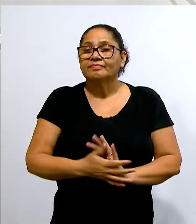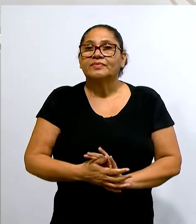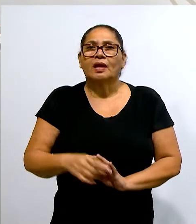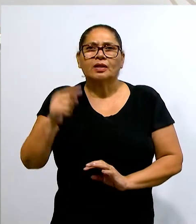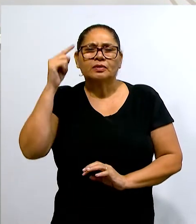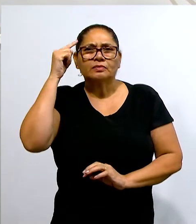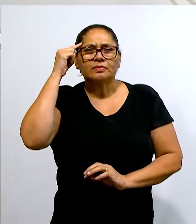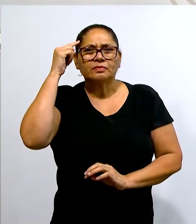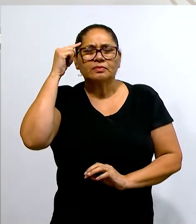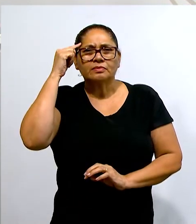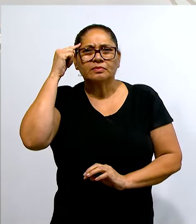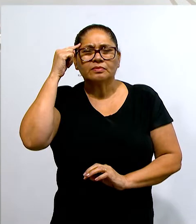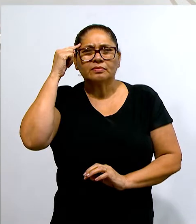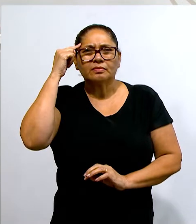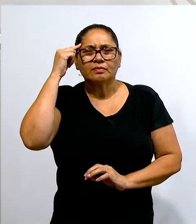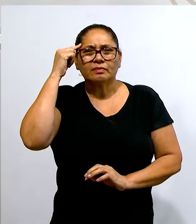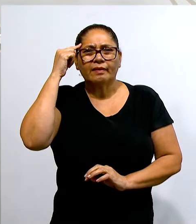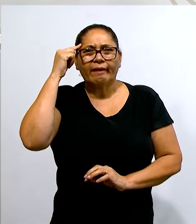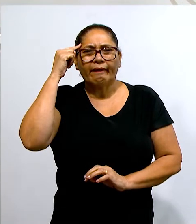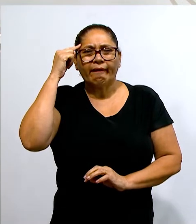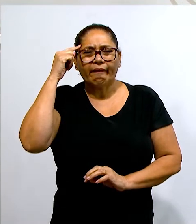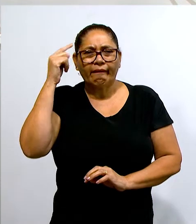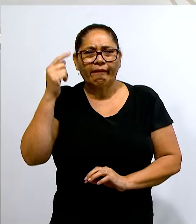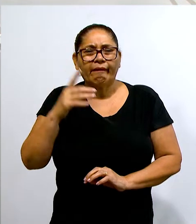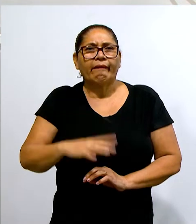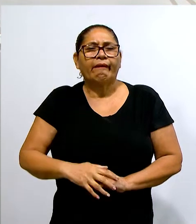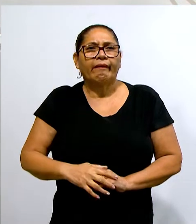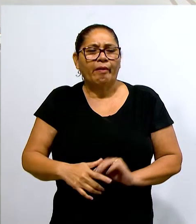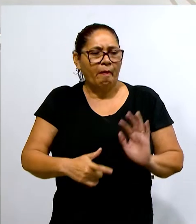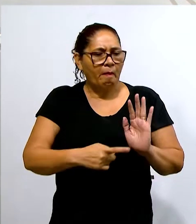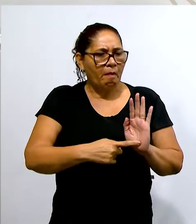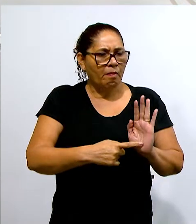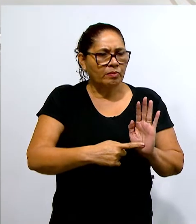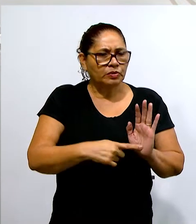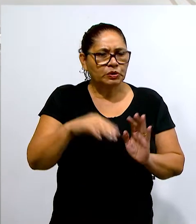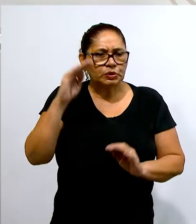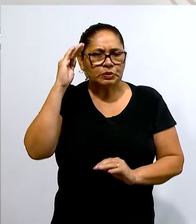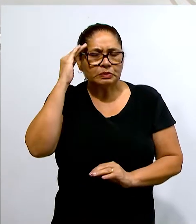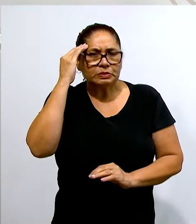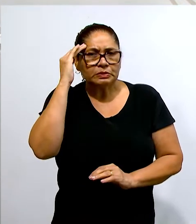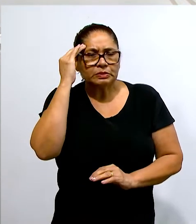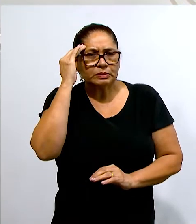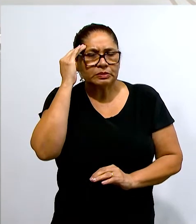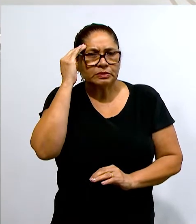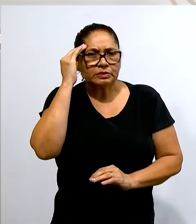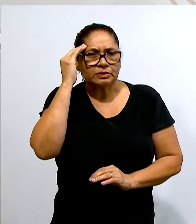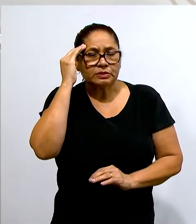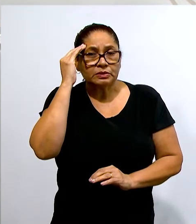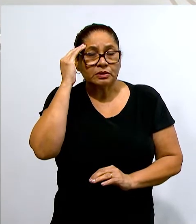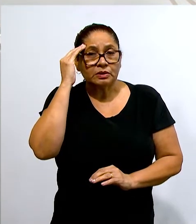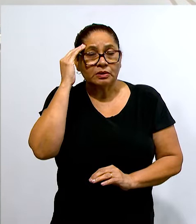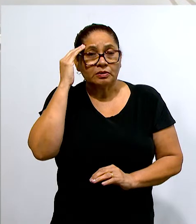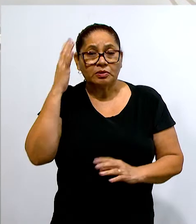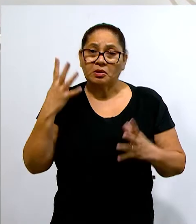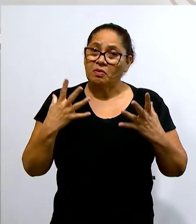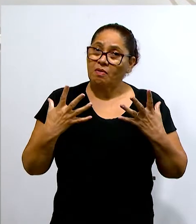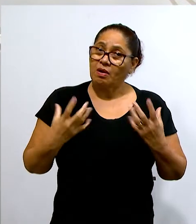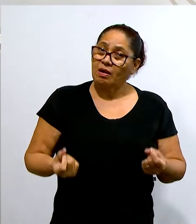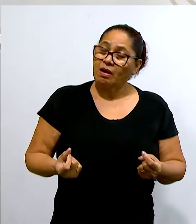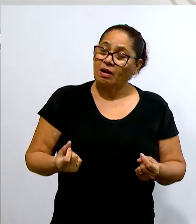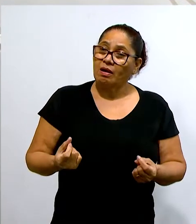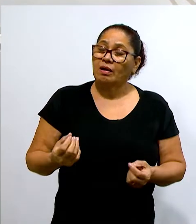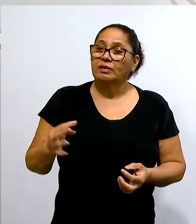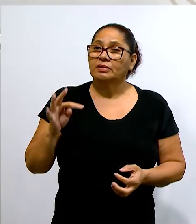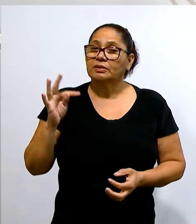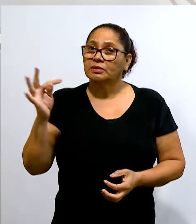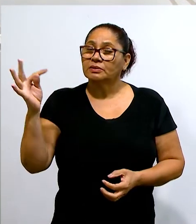reflexivos que nos trazem essa compreensão. E quando eu assumo um modelo teórico de educação,